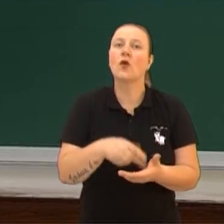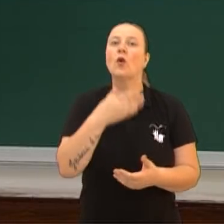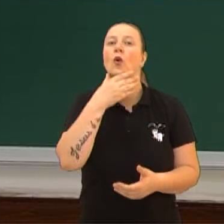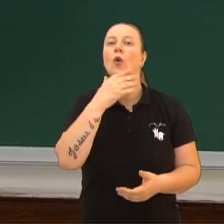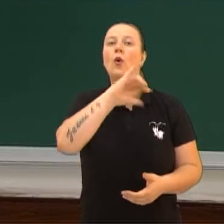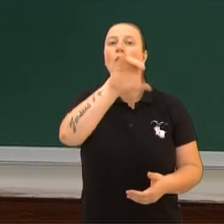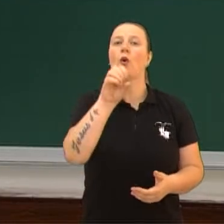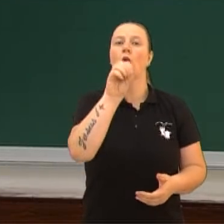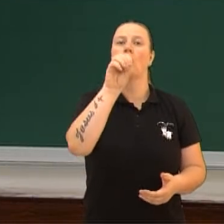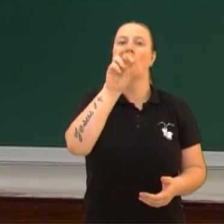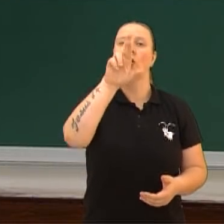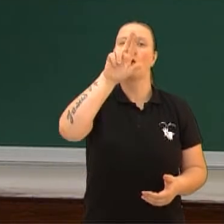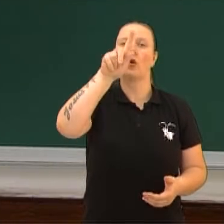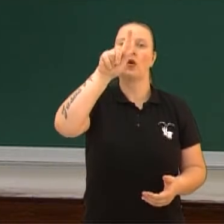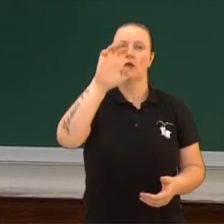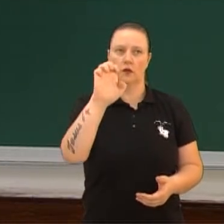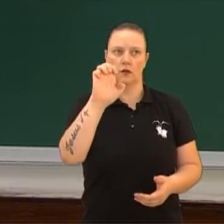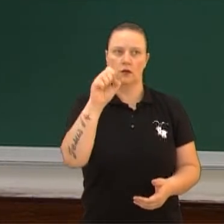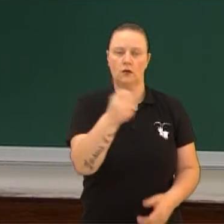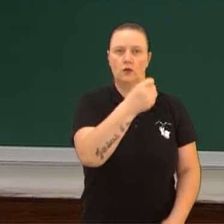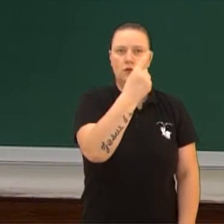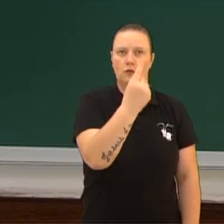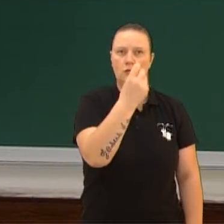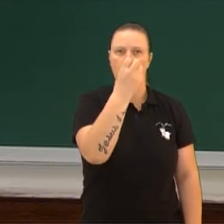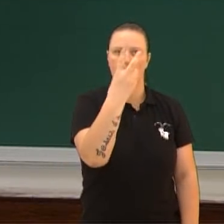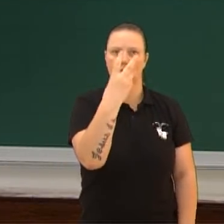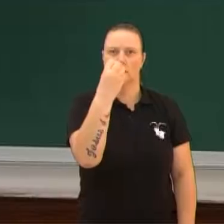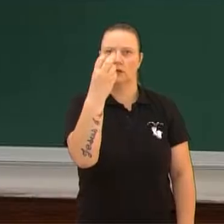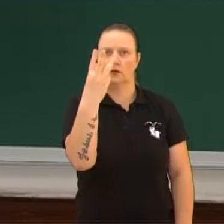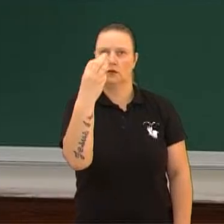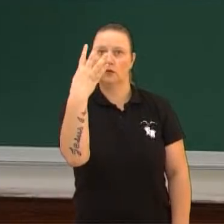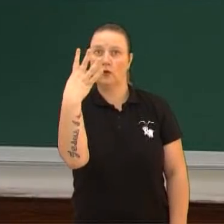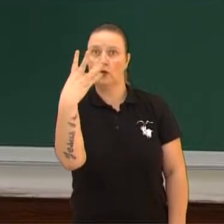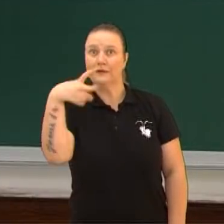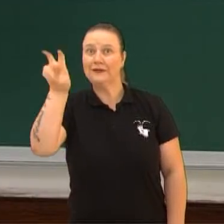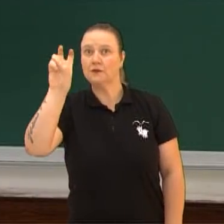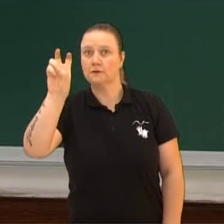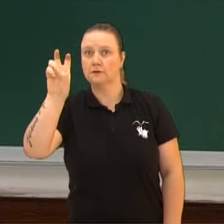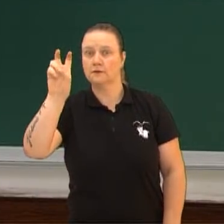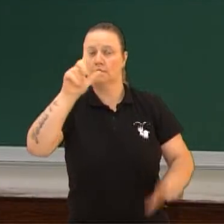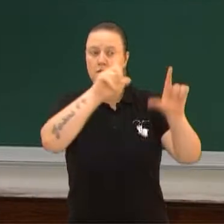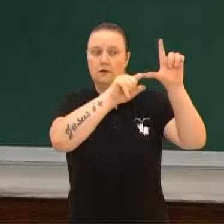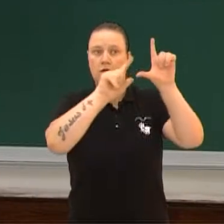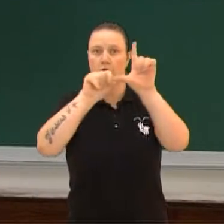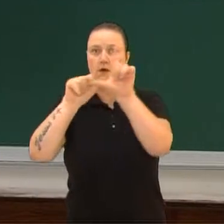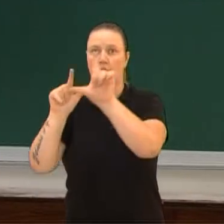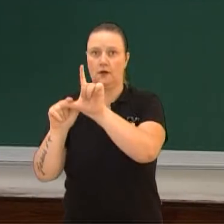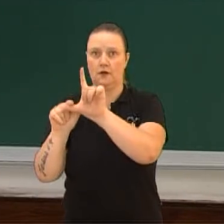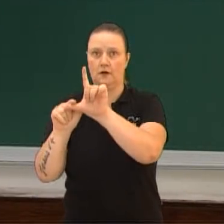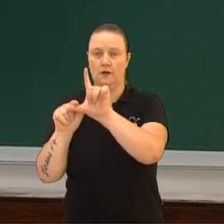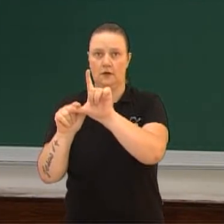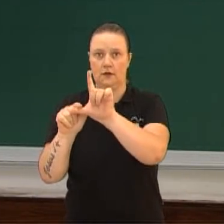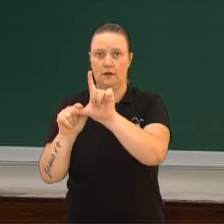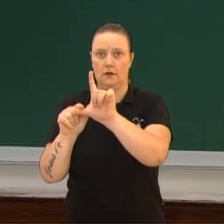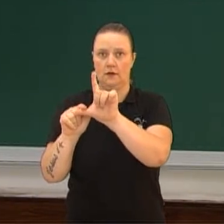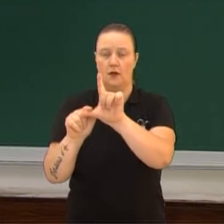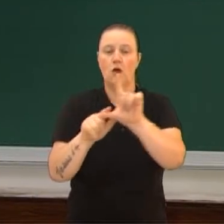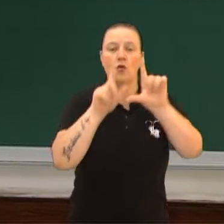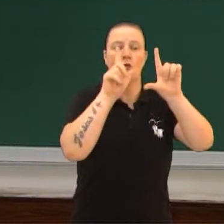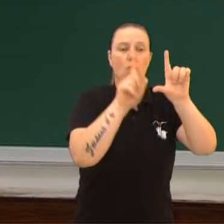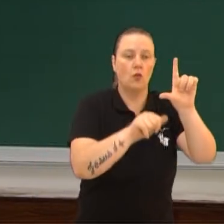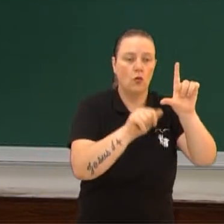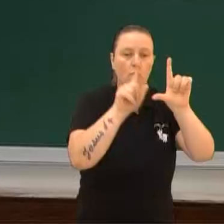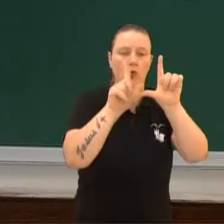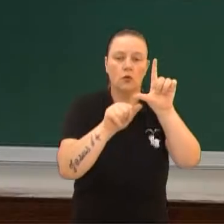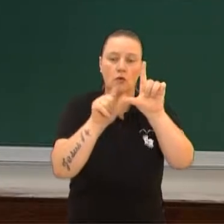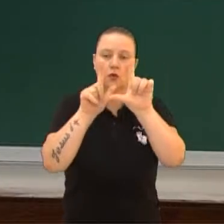Jorge? Olha só o Jorge. 1, 2, 3, 4, 5. Tá vendo só? Então, 5. Então, a cada letrinha